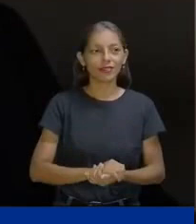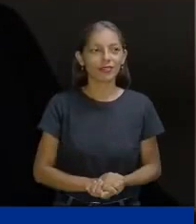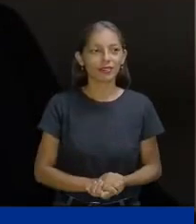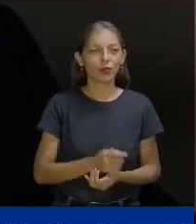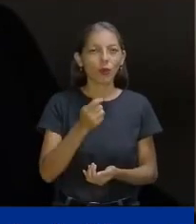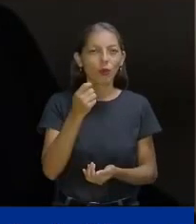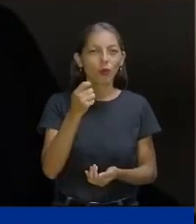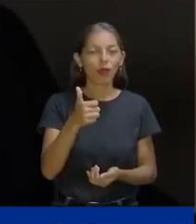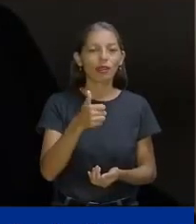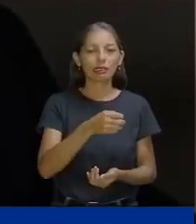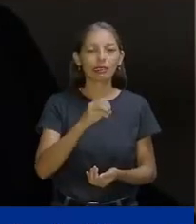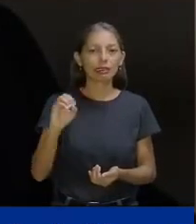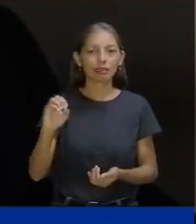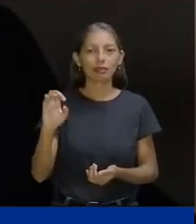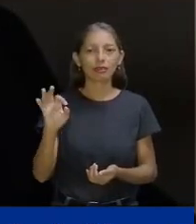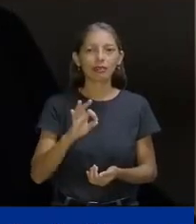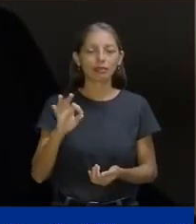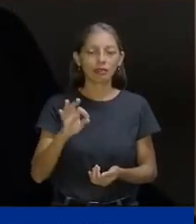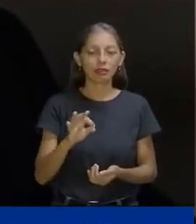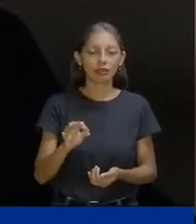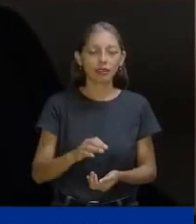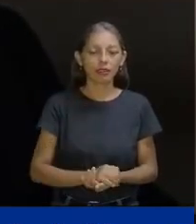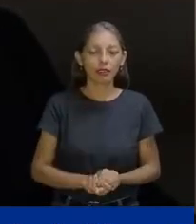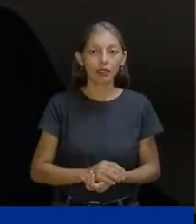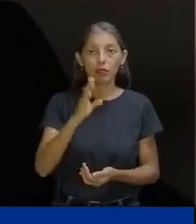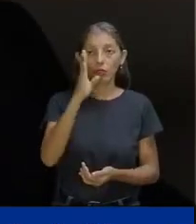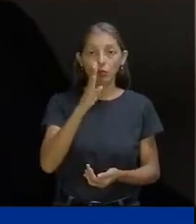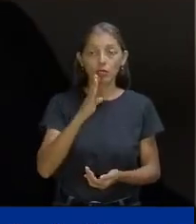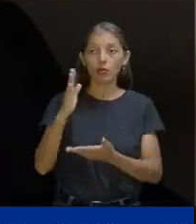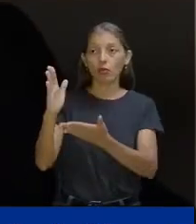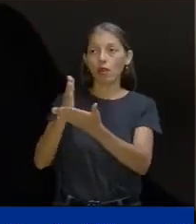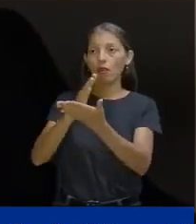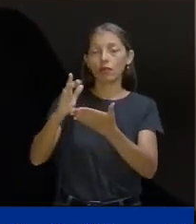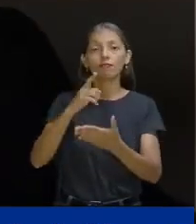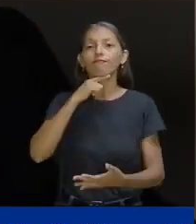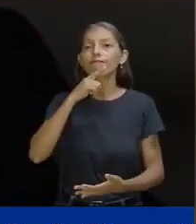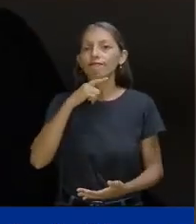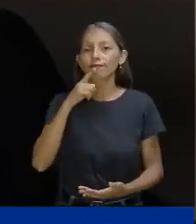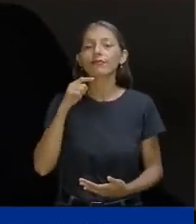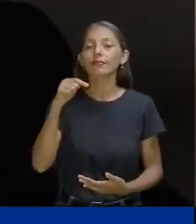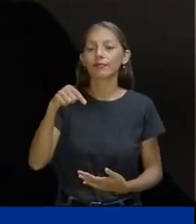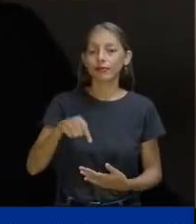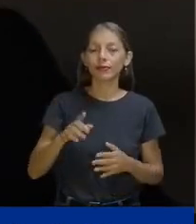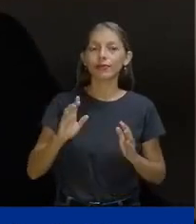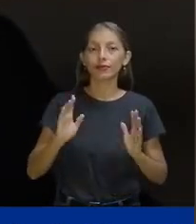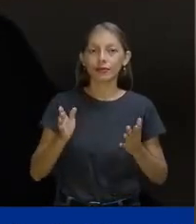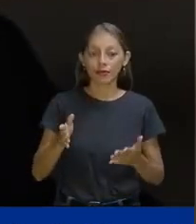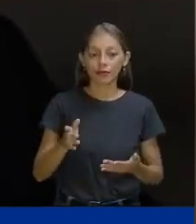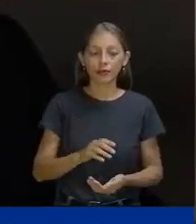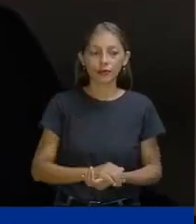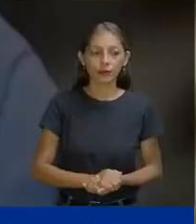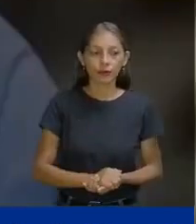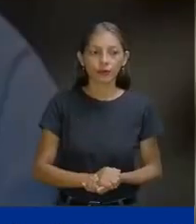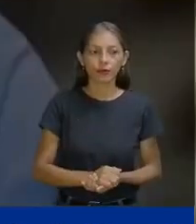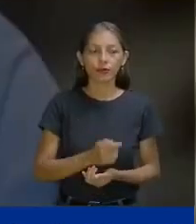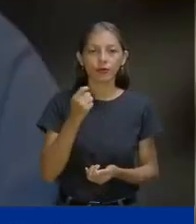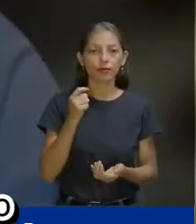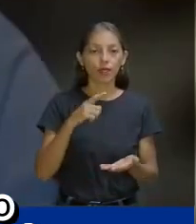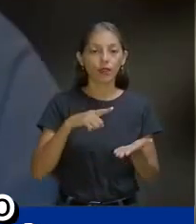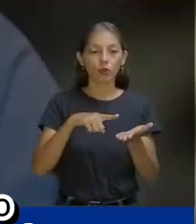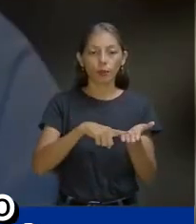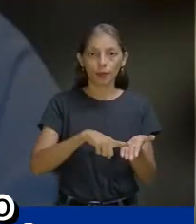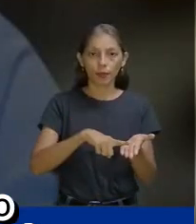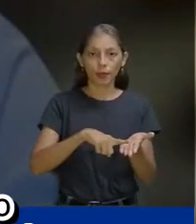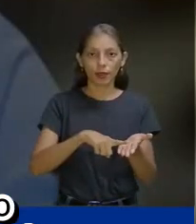números. No Brasil, algumas unidades ainda não completaram. Nós estamos o quadro hoje de biometria no país